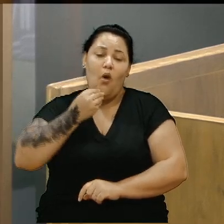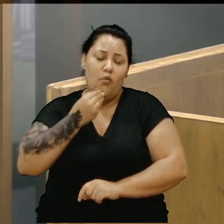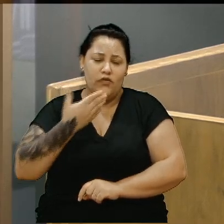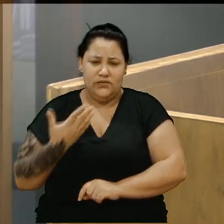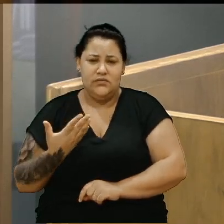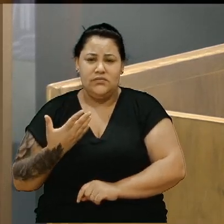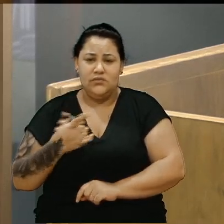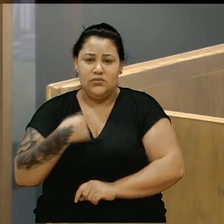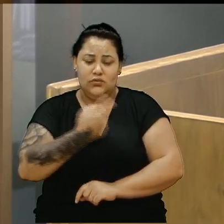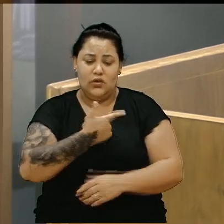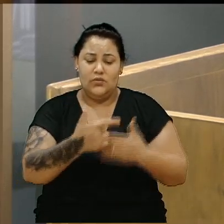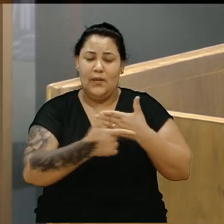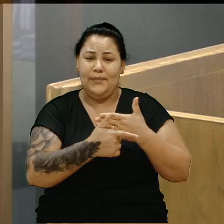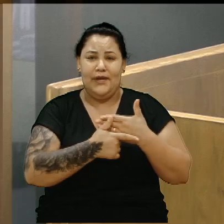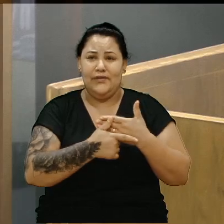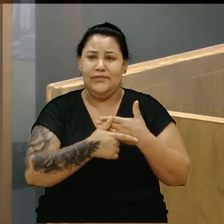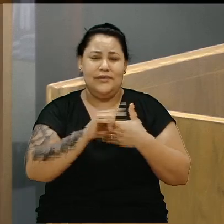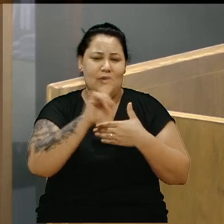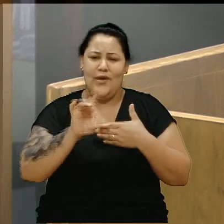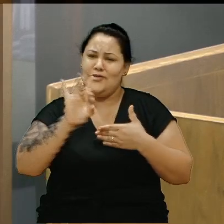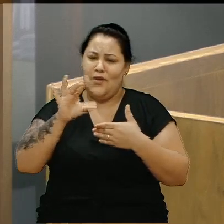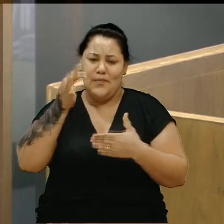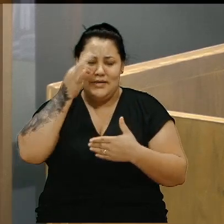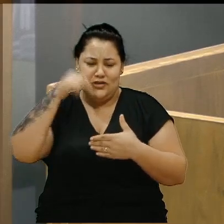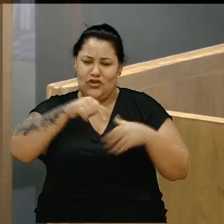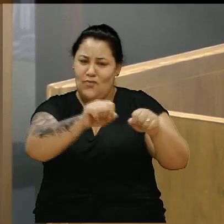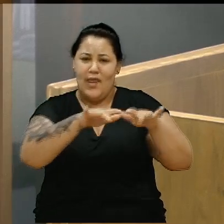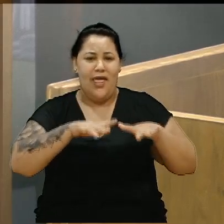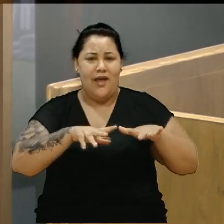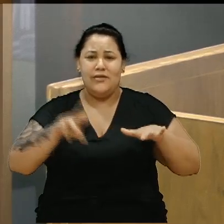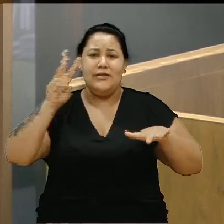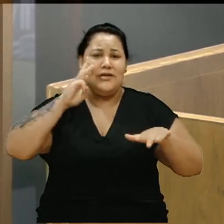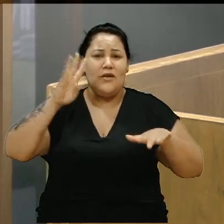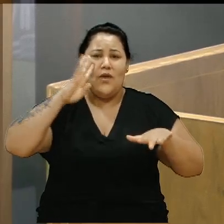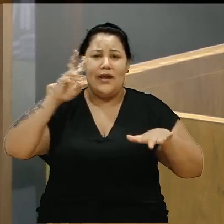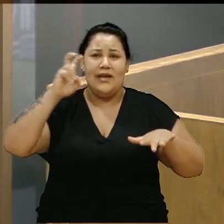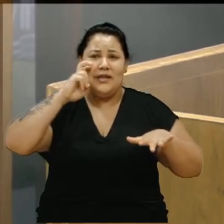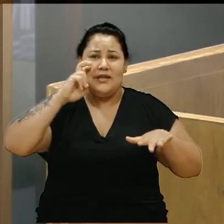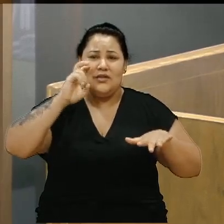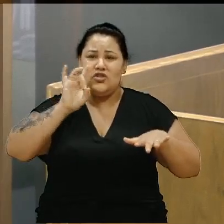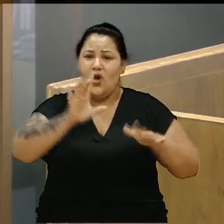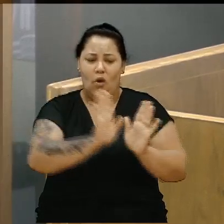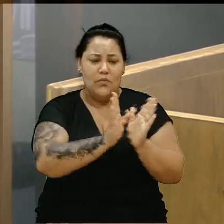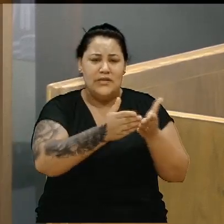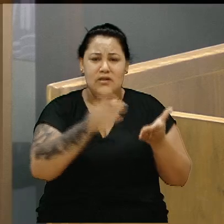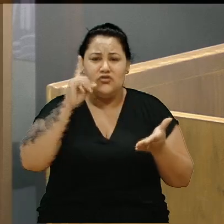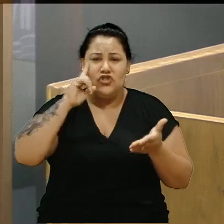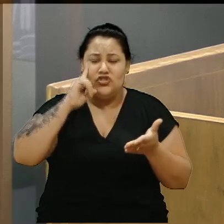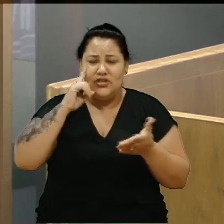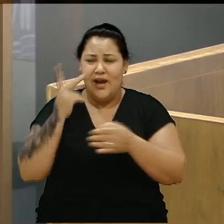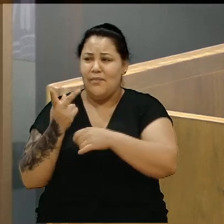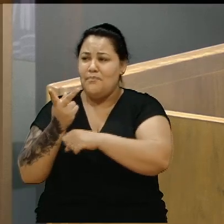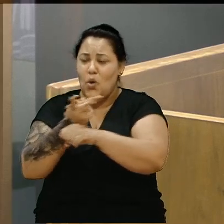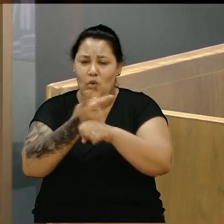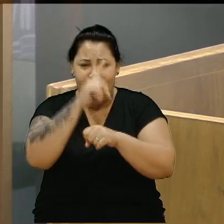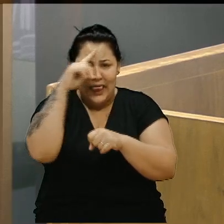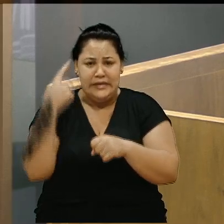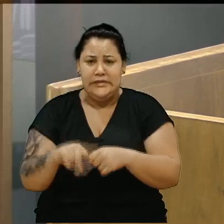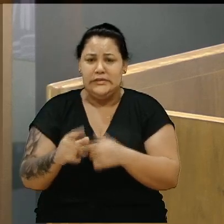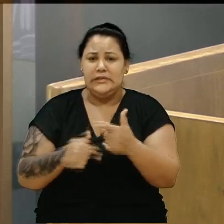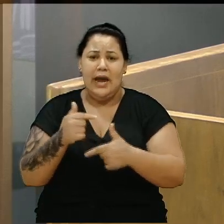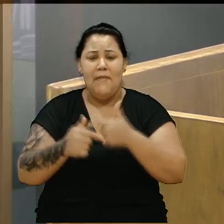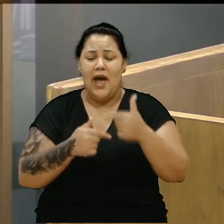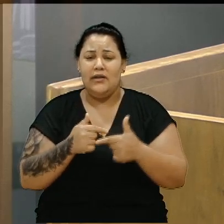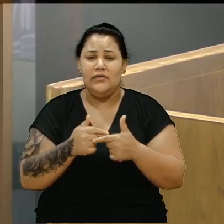a nossa função é muito mais que terça, quarta e quinta no plenário. São as comissões, são os dias a dias, é a busca.